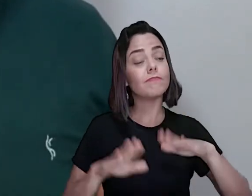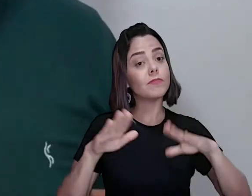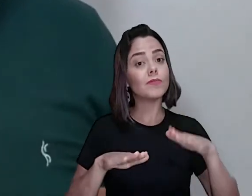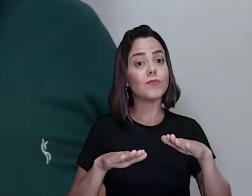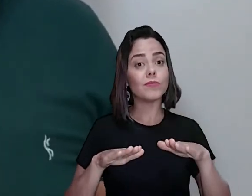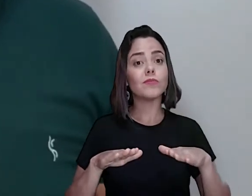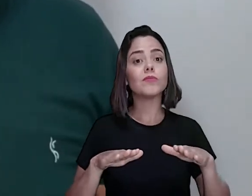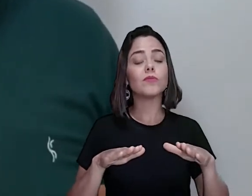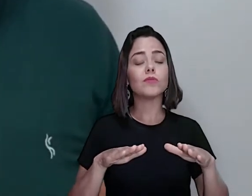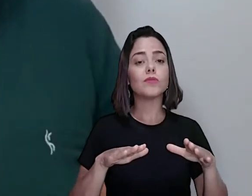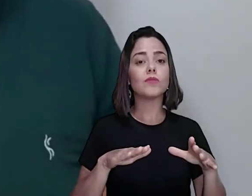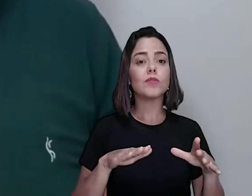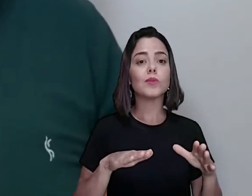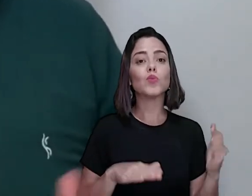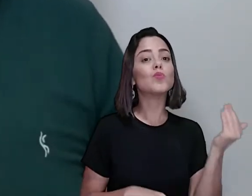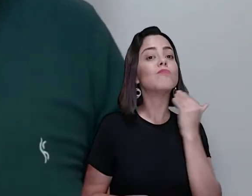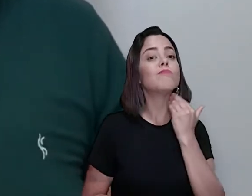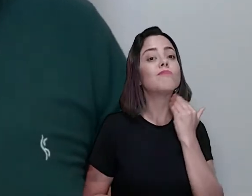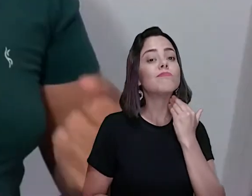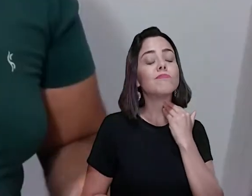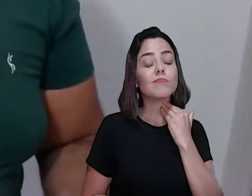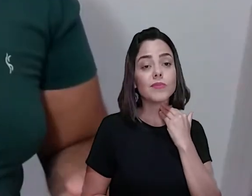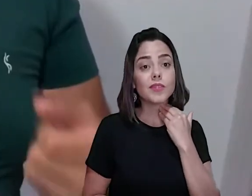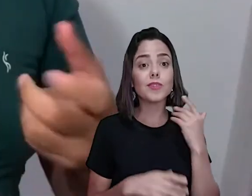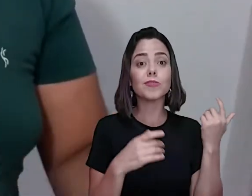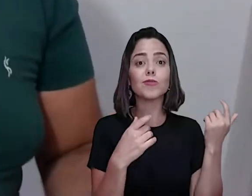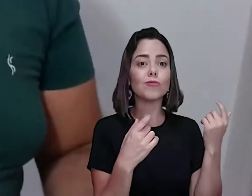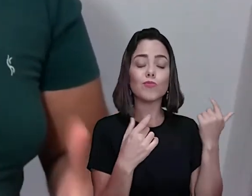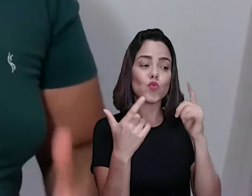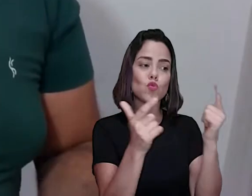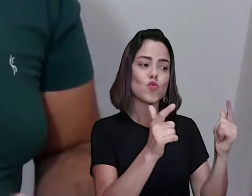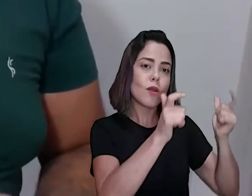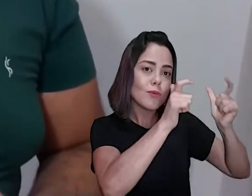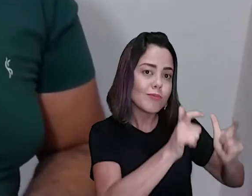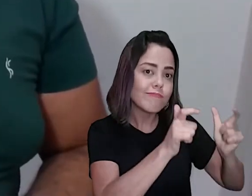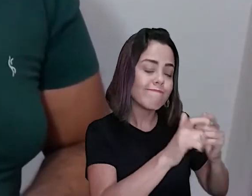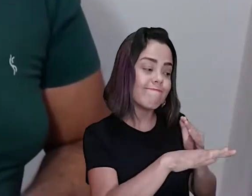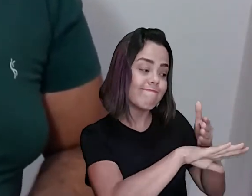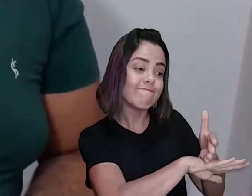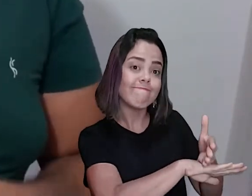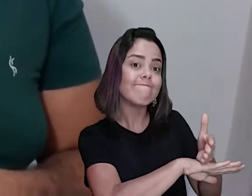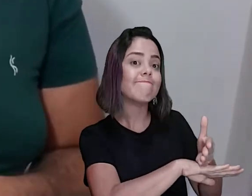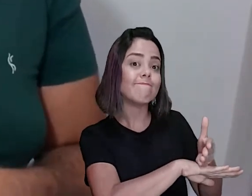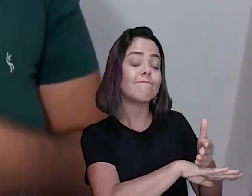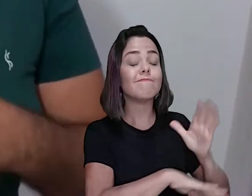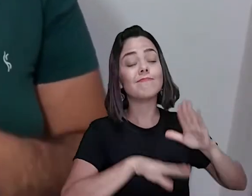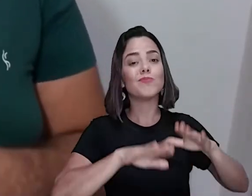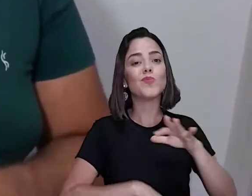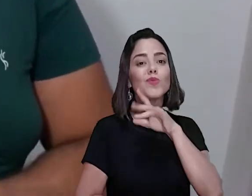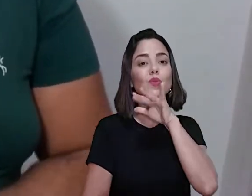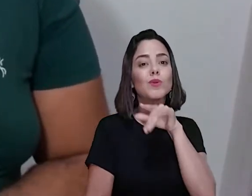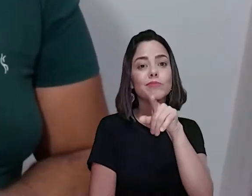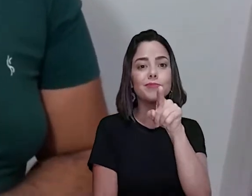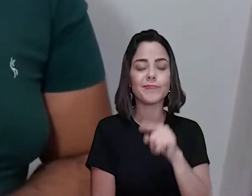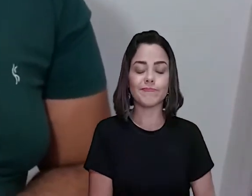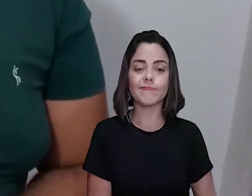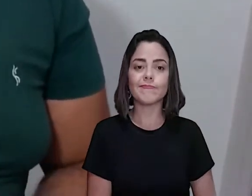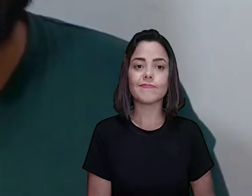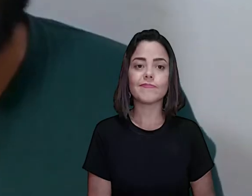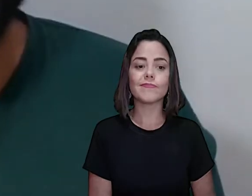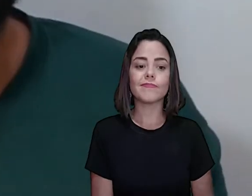uma conta em um banco que não tem uma agência física para você fazer esse depósito, talvez não seja a melhor